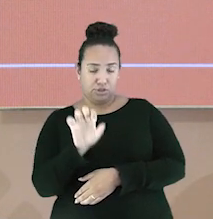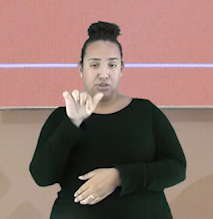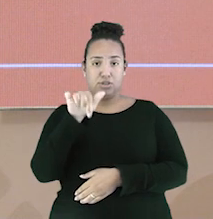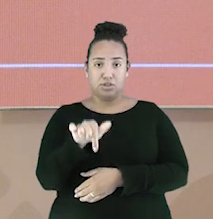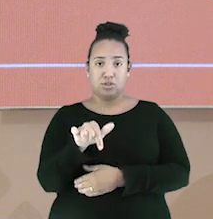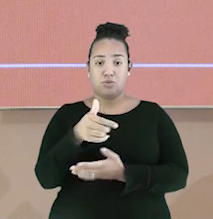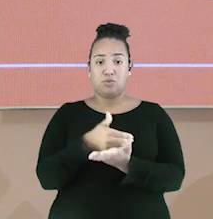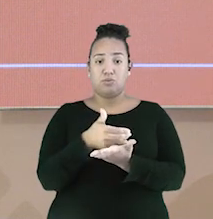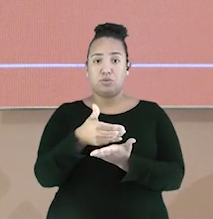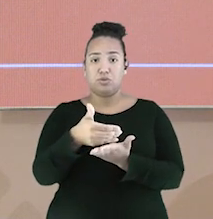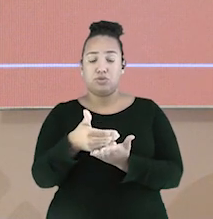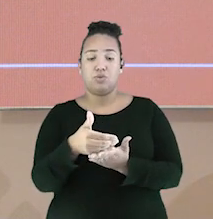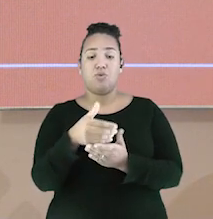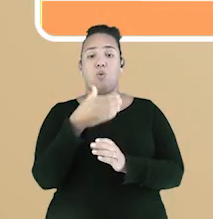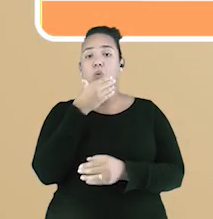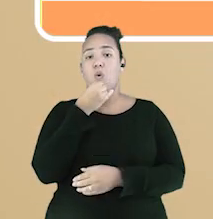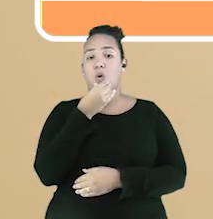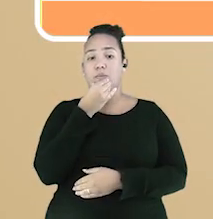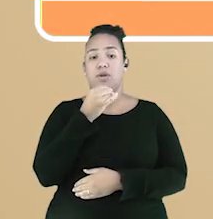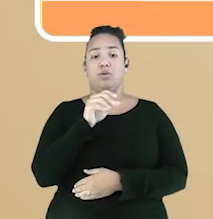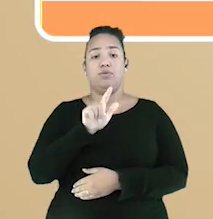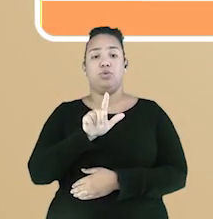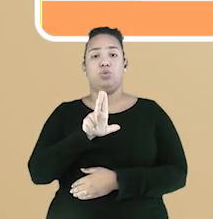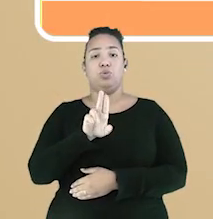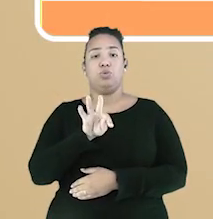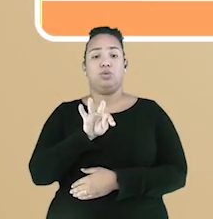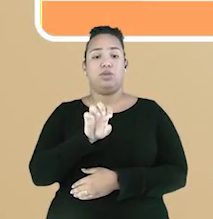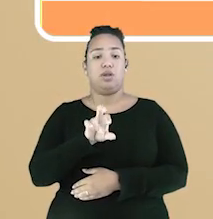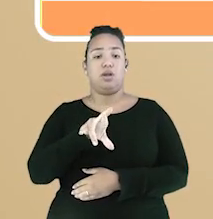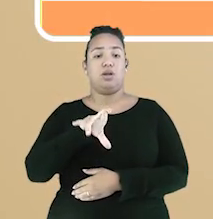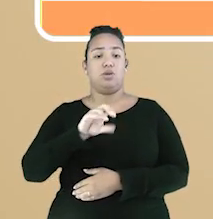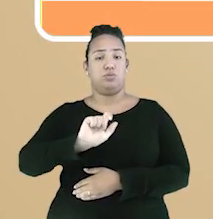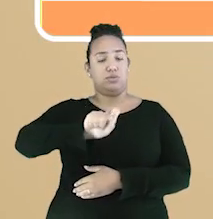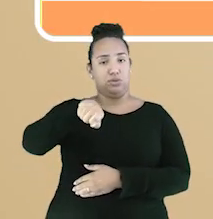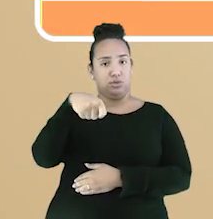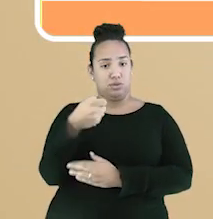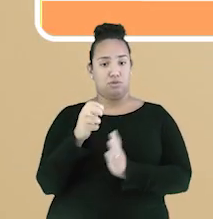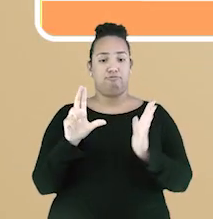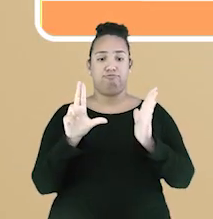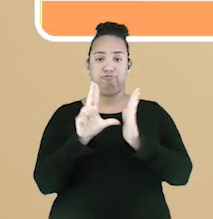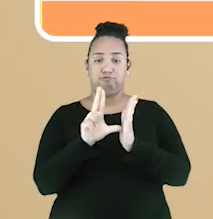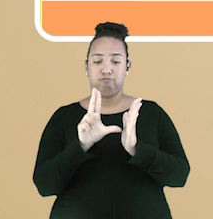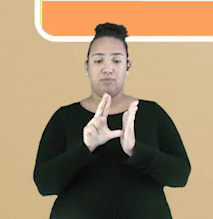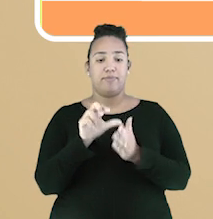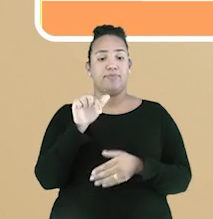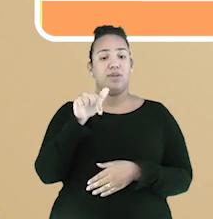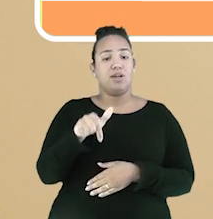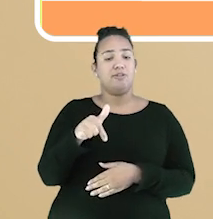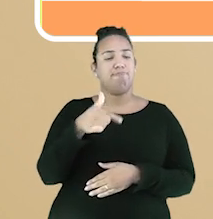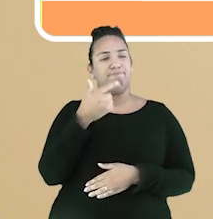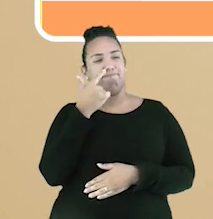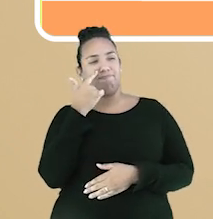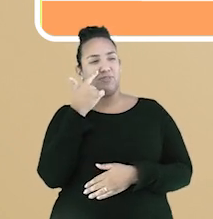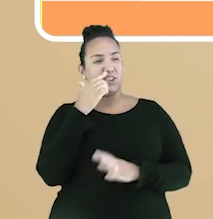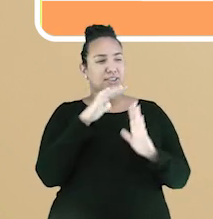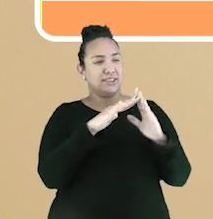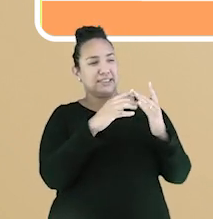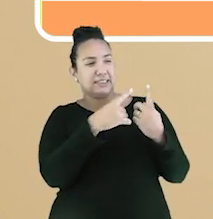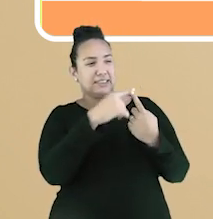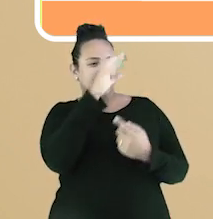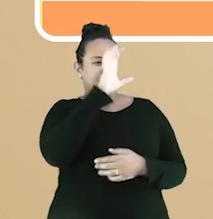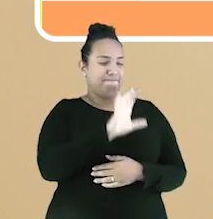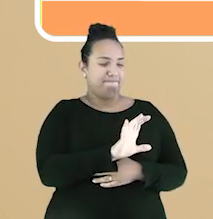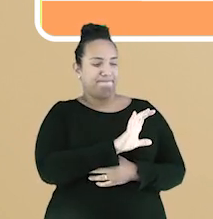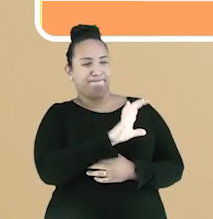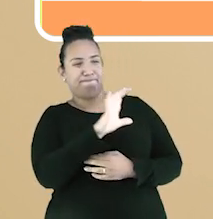agostiniano Martinho Lutero. Essa reforma se deu devido à insatisfação de Lutero com as práticas da Igreja